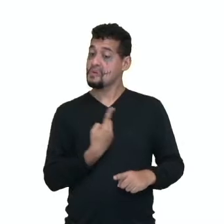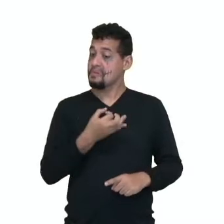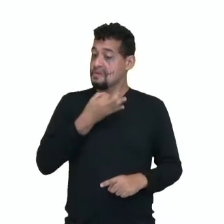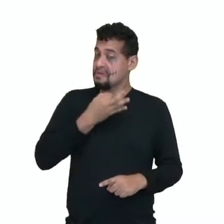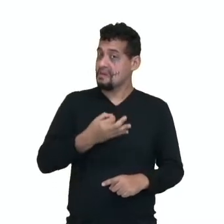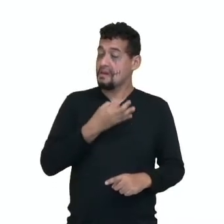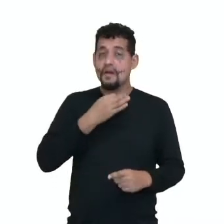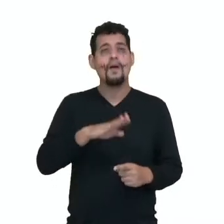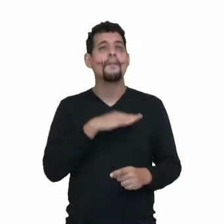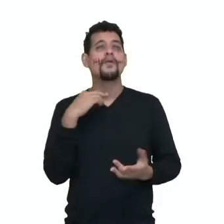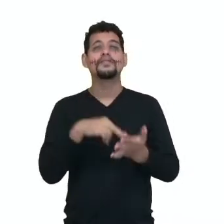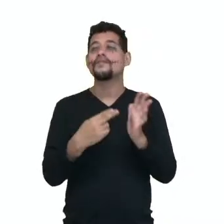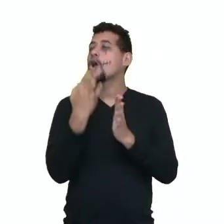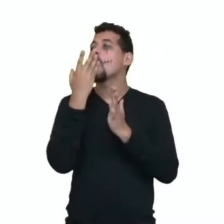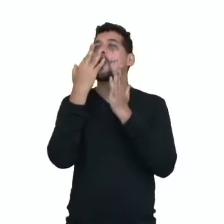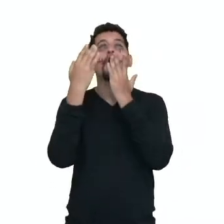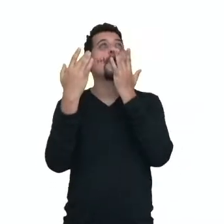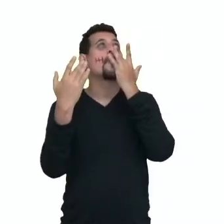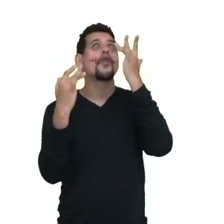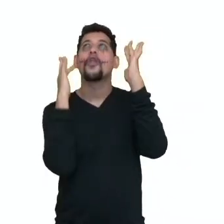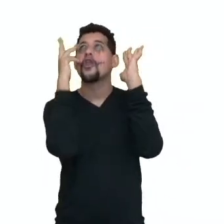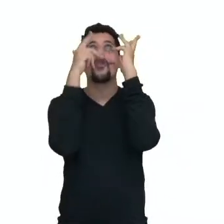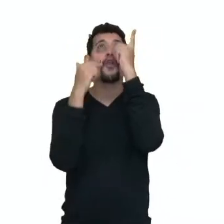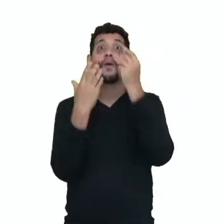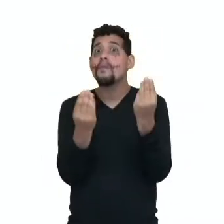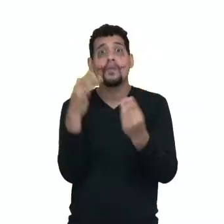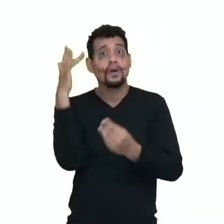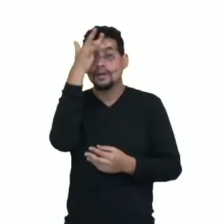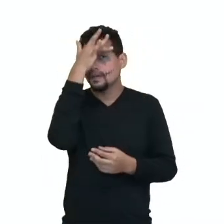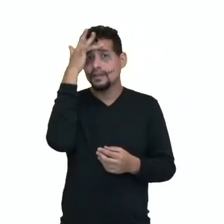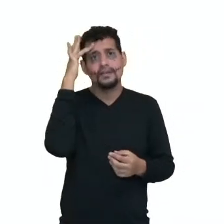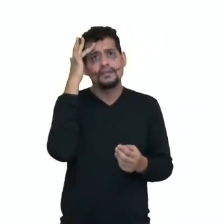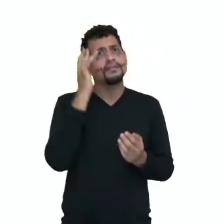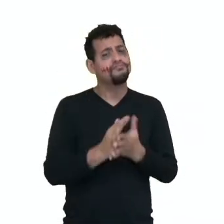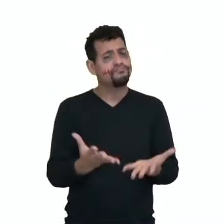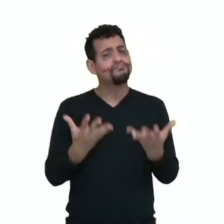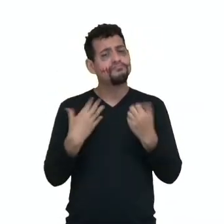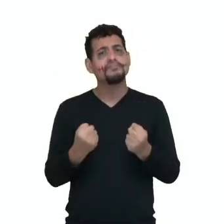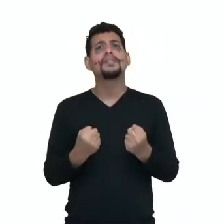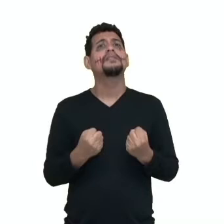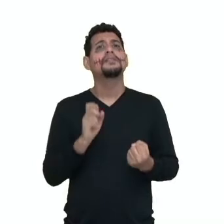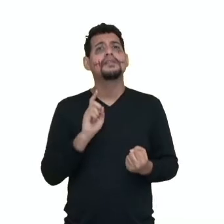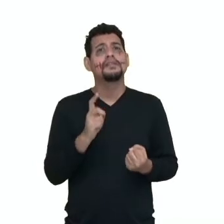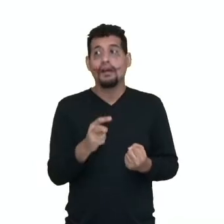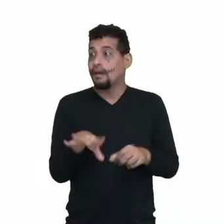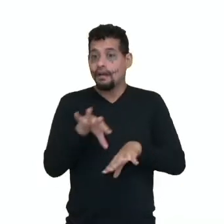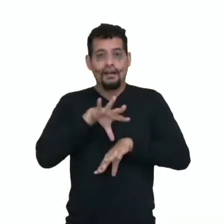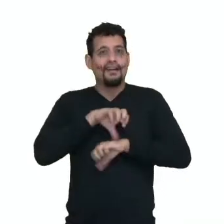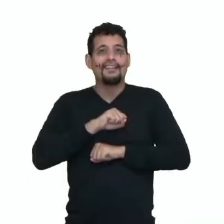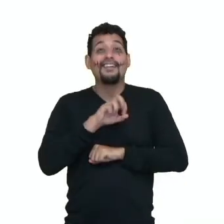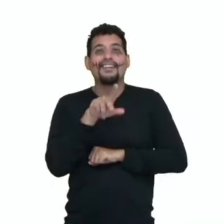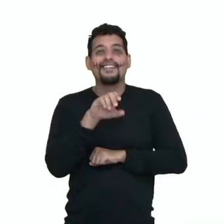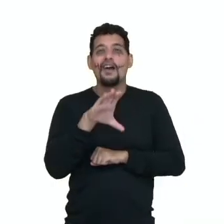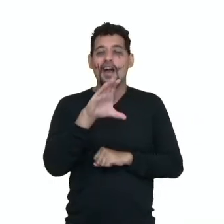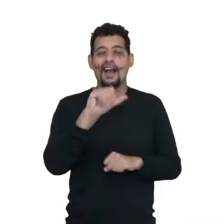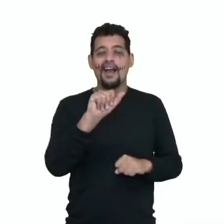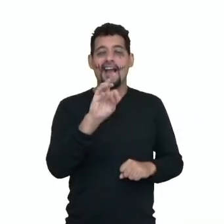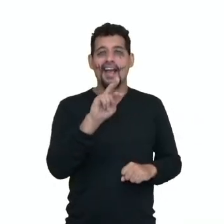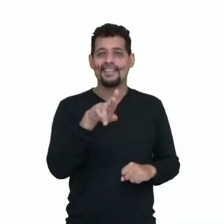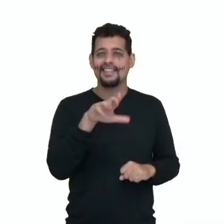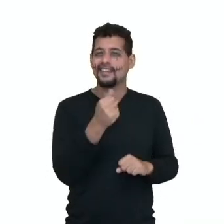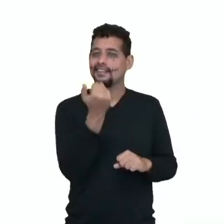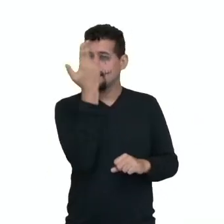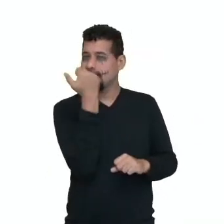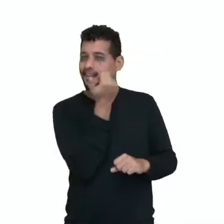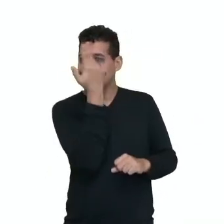muy colorida y llena de vida, por eso cada vez más personas se personifican como una Catrina o Catrín durante